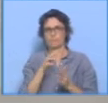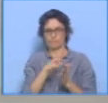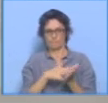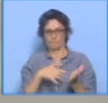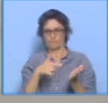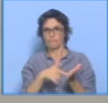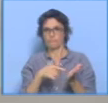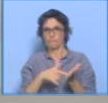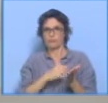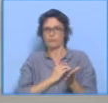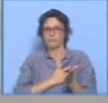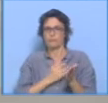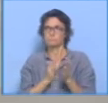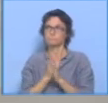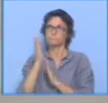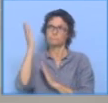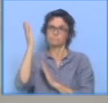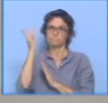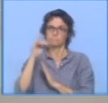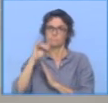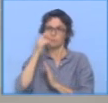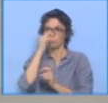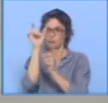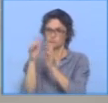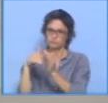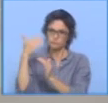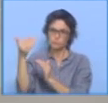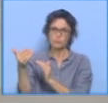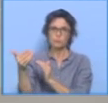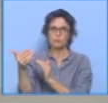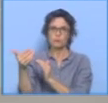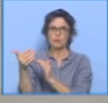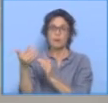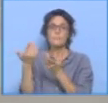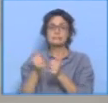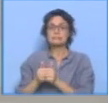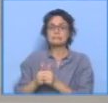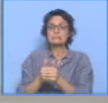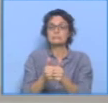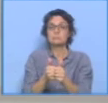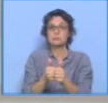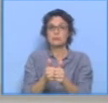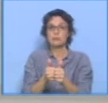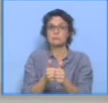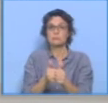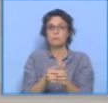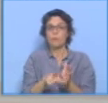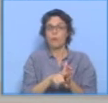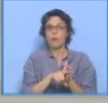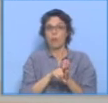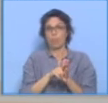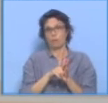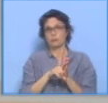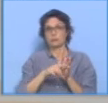amar o Senhor Deus e amar o próximo de acordo com o que estava prescrito na lei de Moisés,